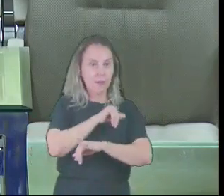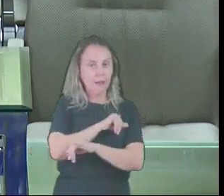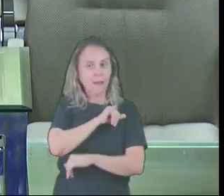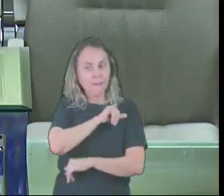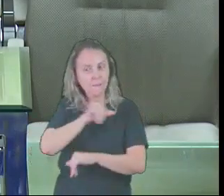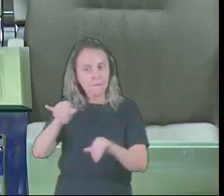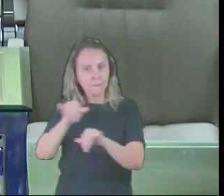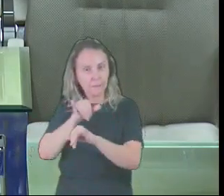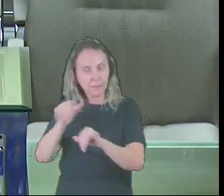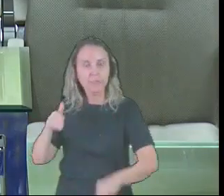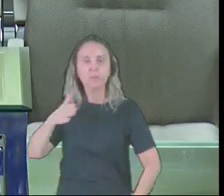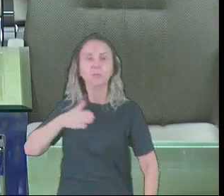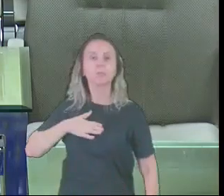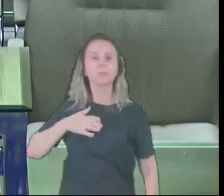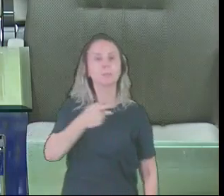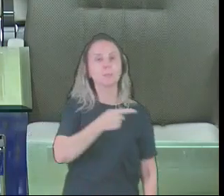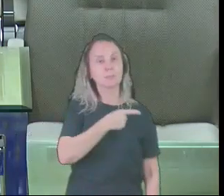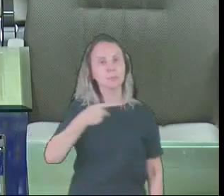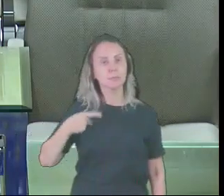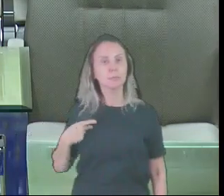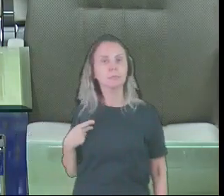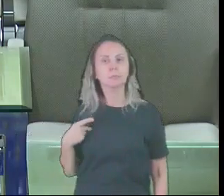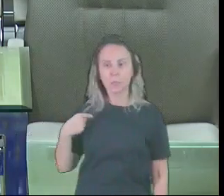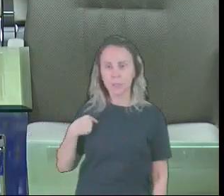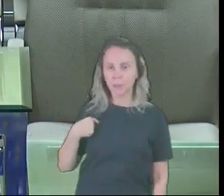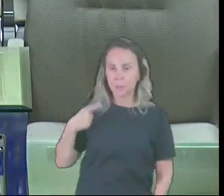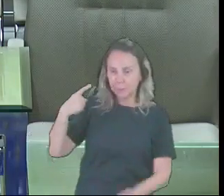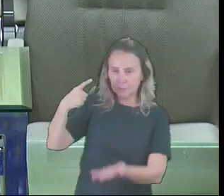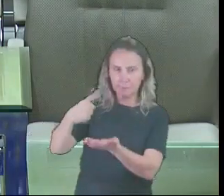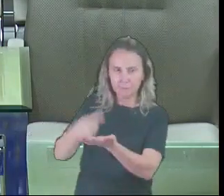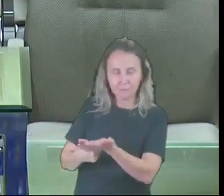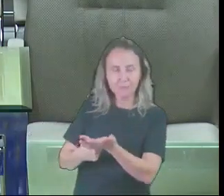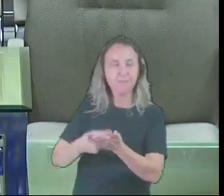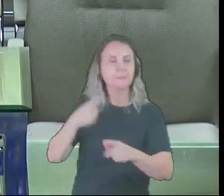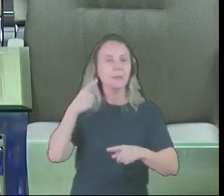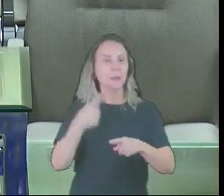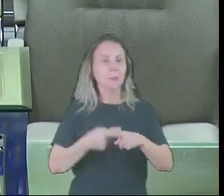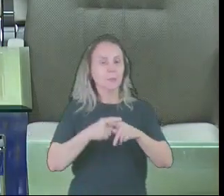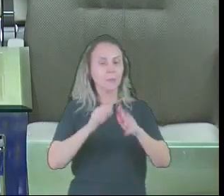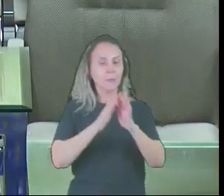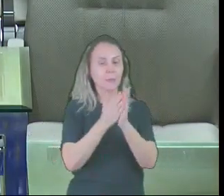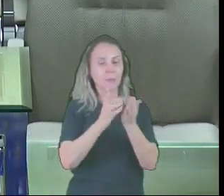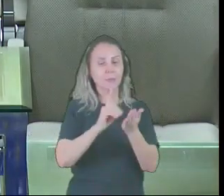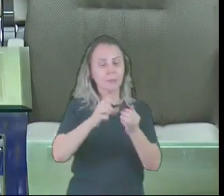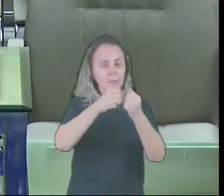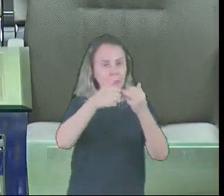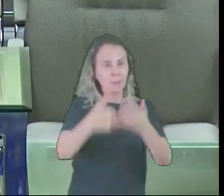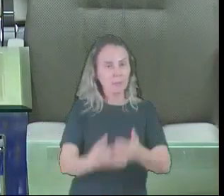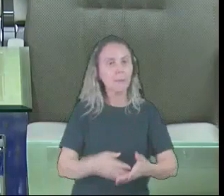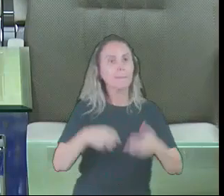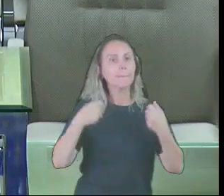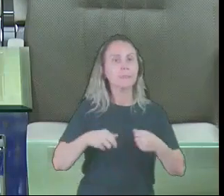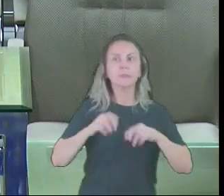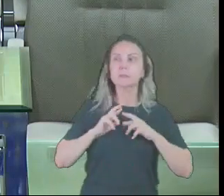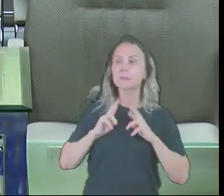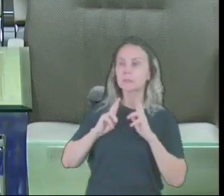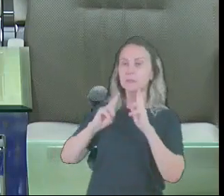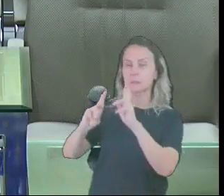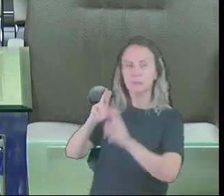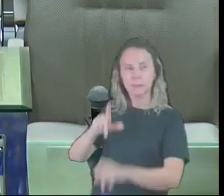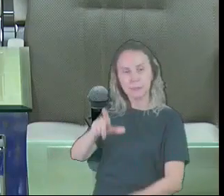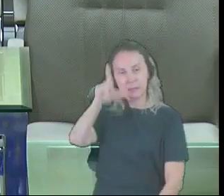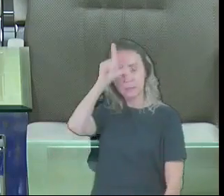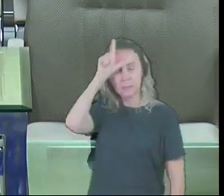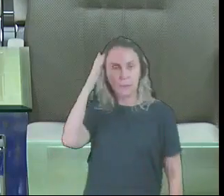eu sempre combino por quê Porque a Bíblia diz que nós devemos respeito às autoridades superiores e o meu